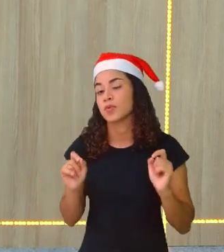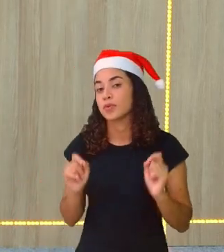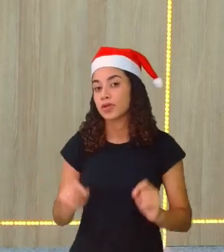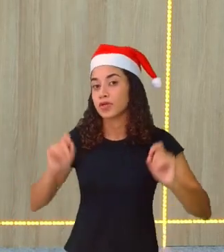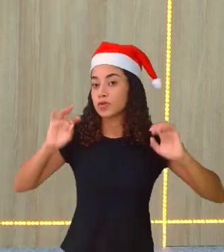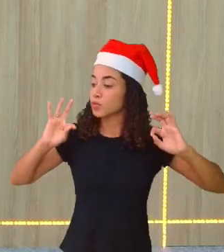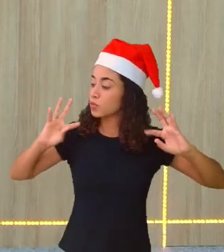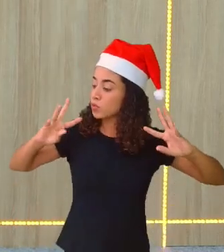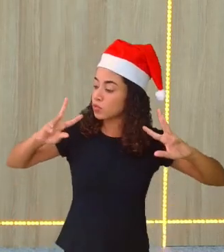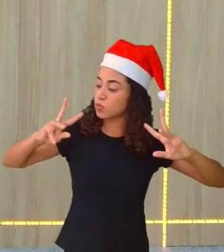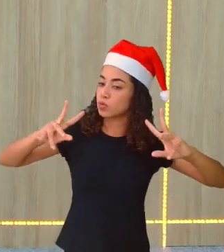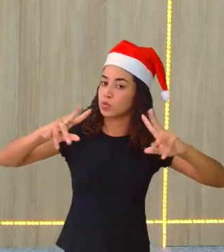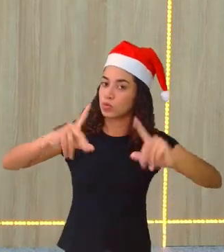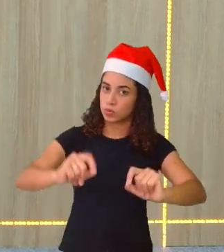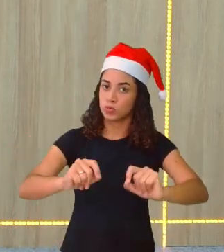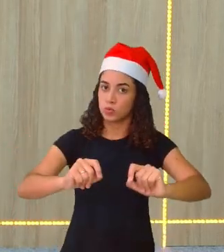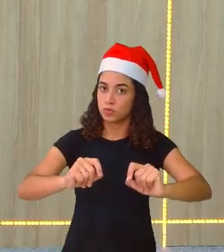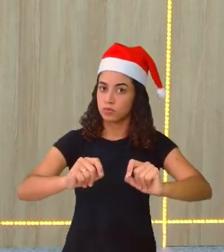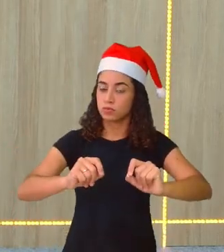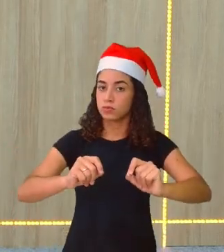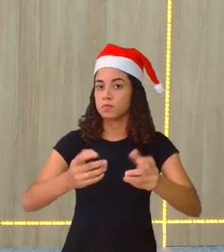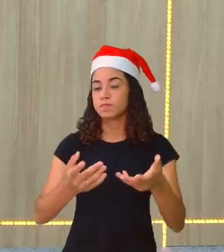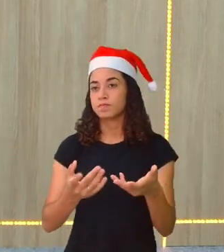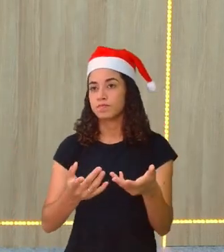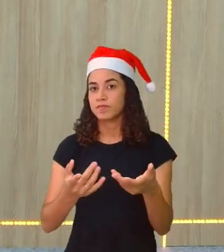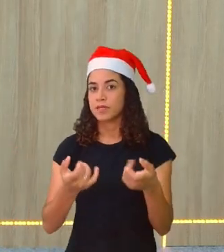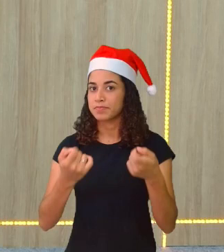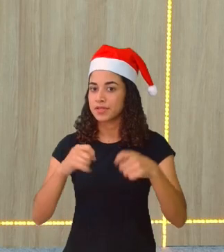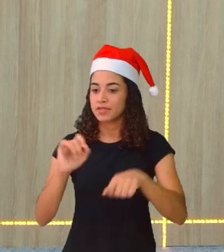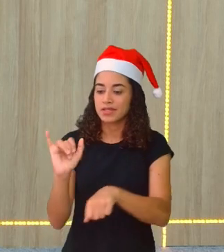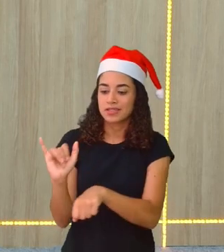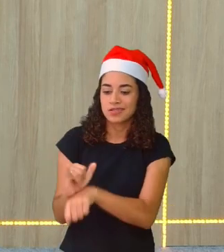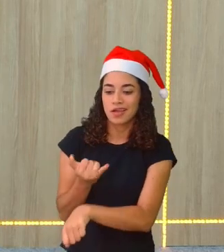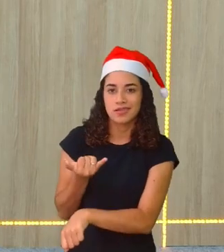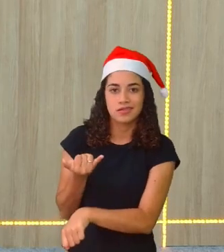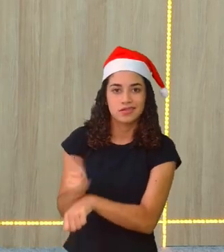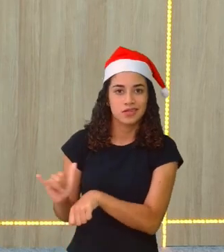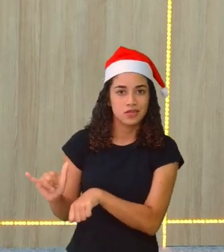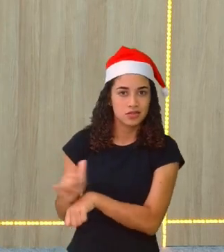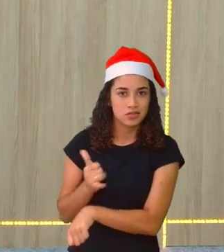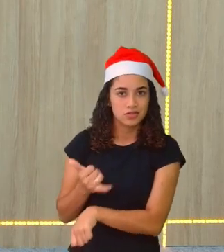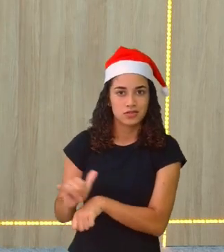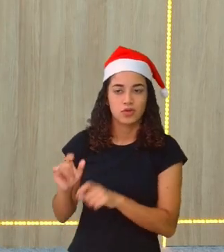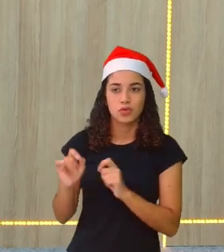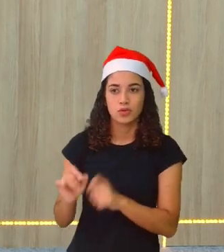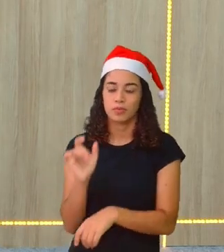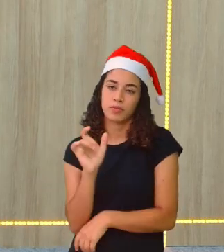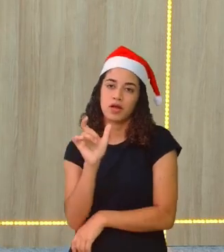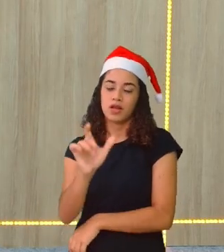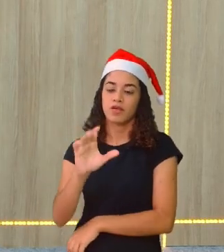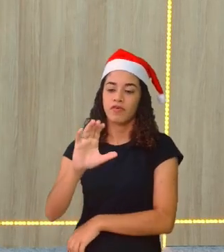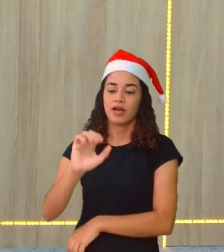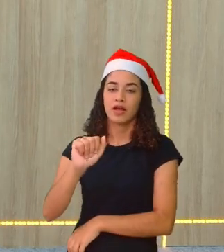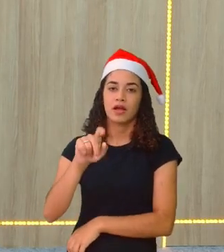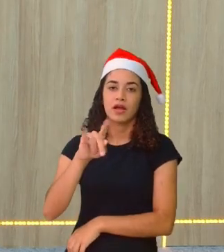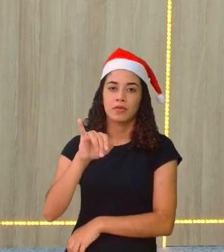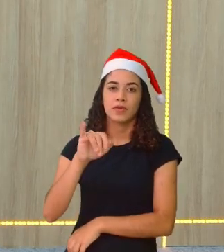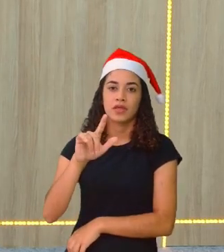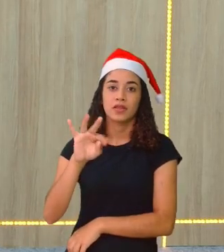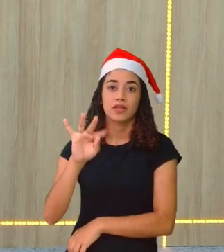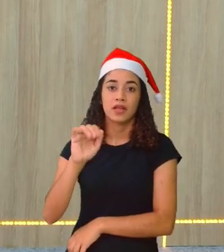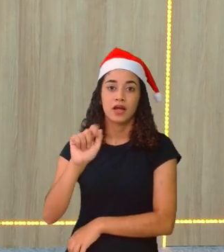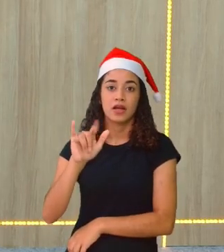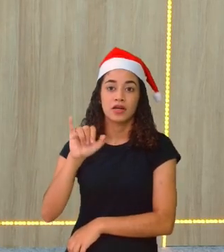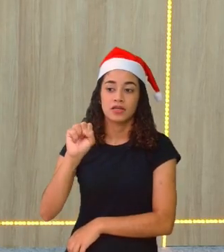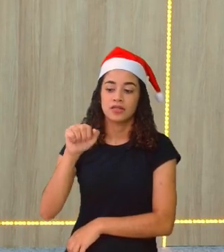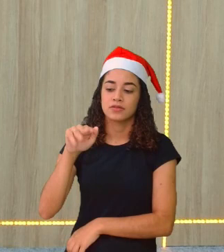tudo isso vem como uma estratégia, né, do chamado capitalismo aí para lucrar